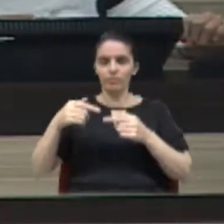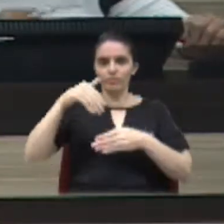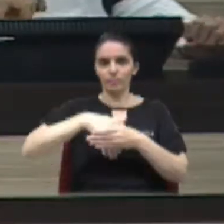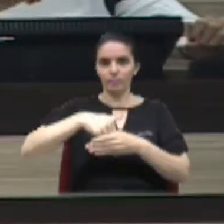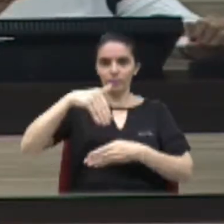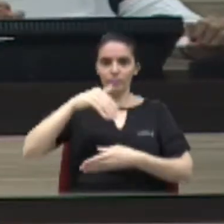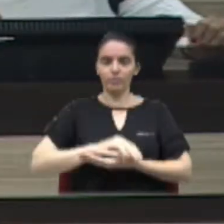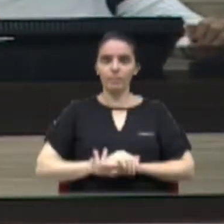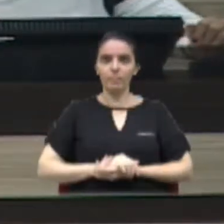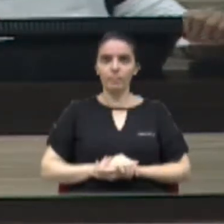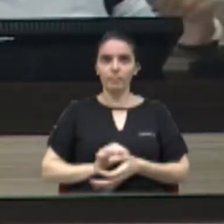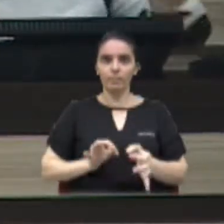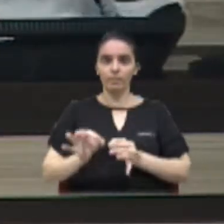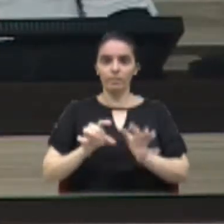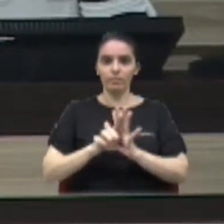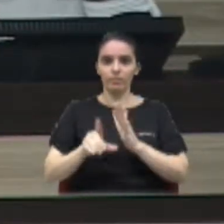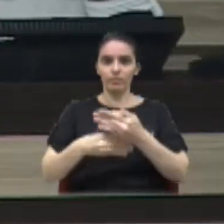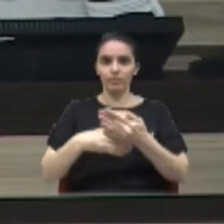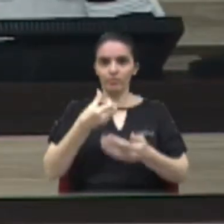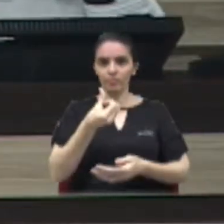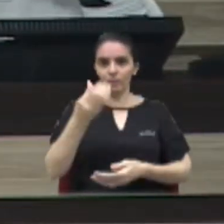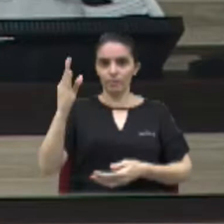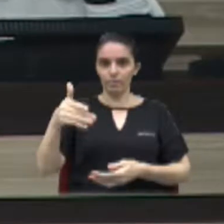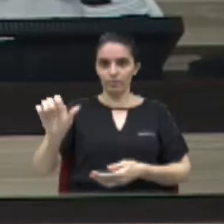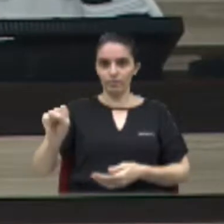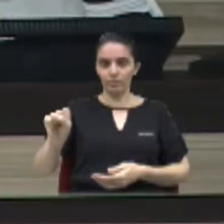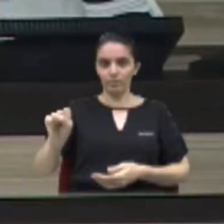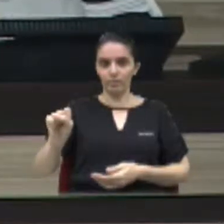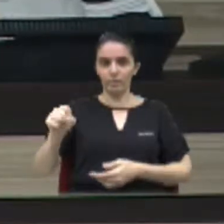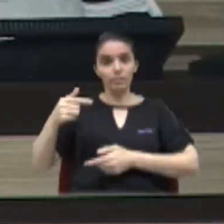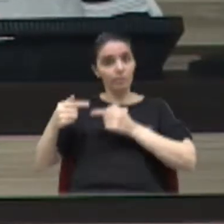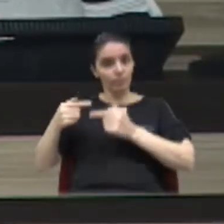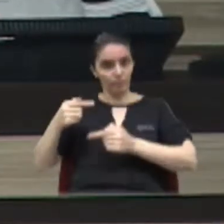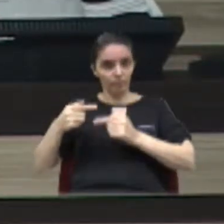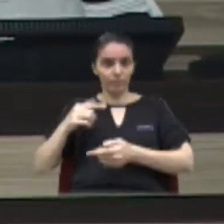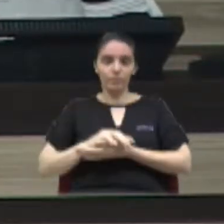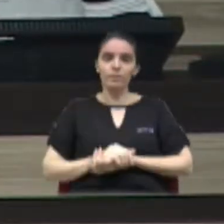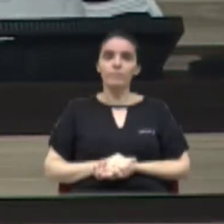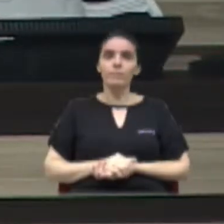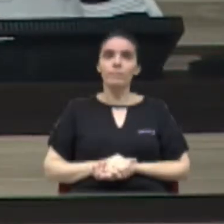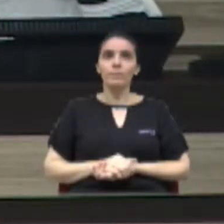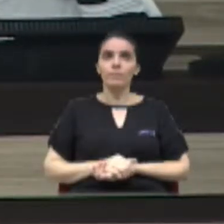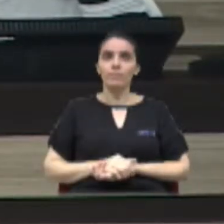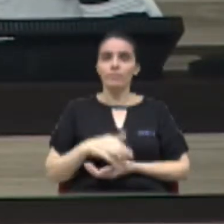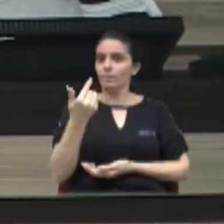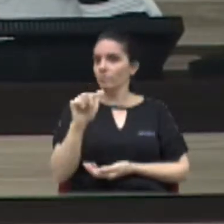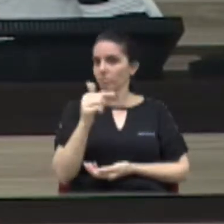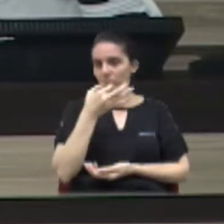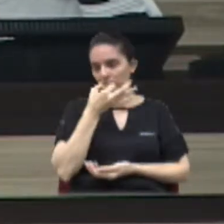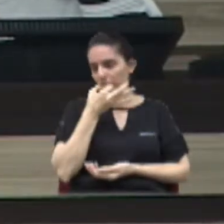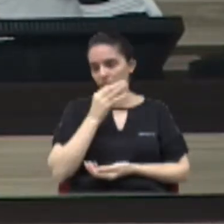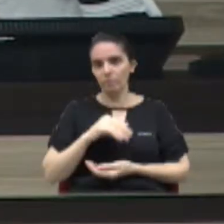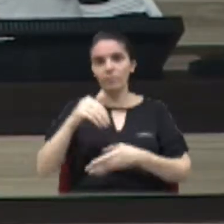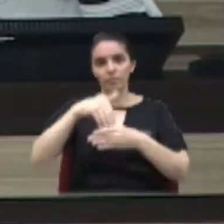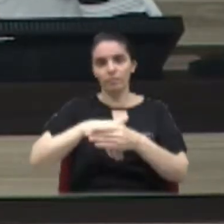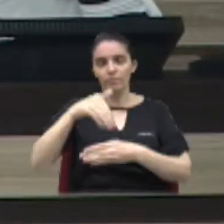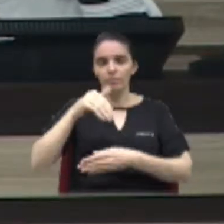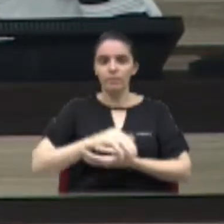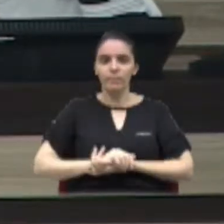votação. Projeto de lei complementar 6/2018, ele está em discussão. Não havendo, ele vai à